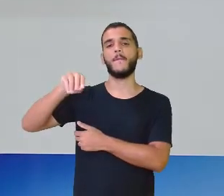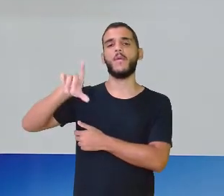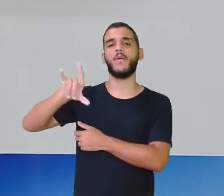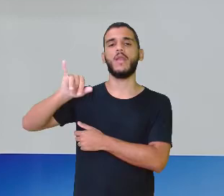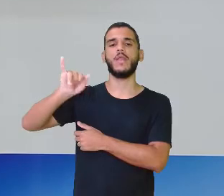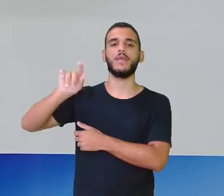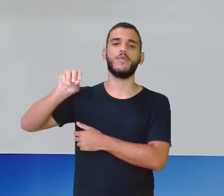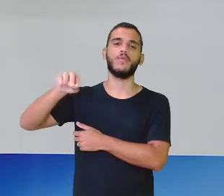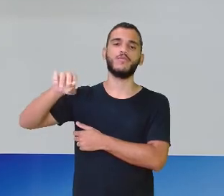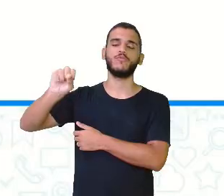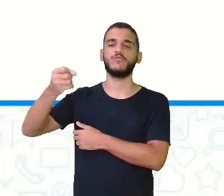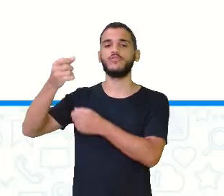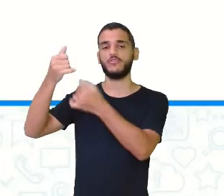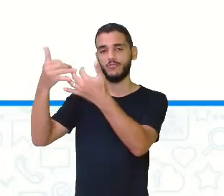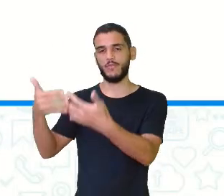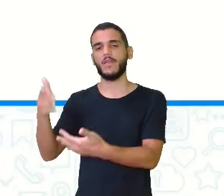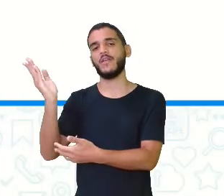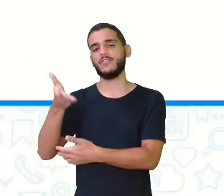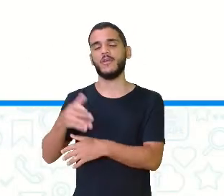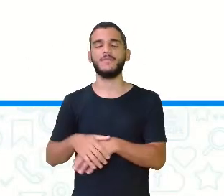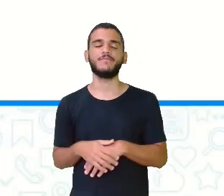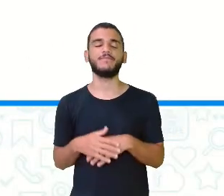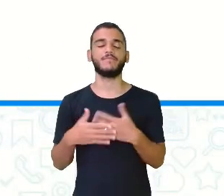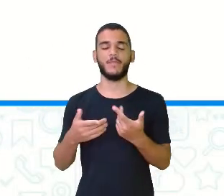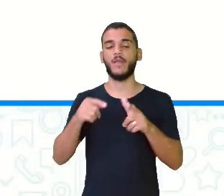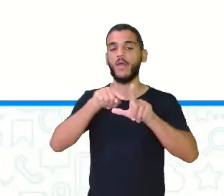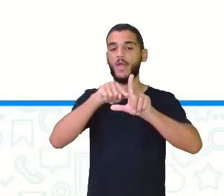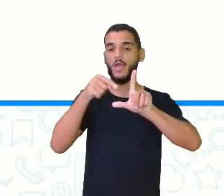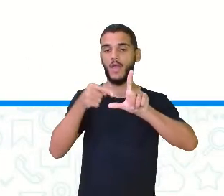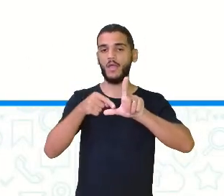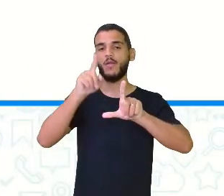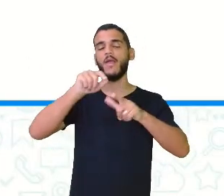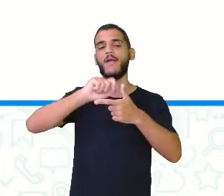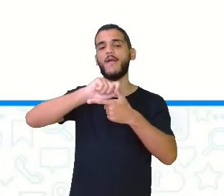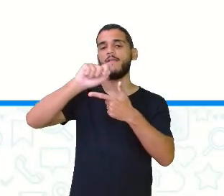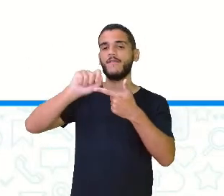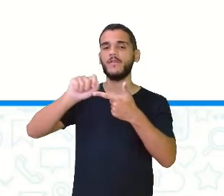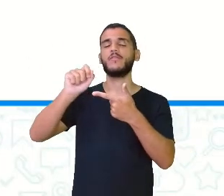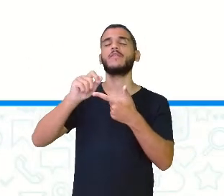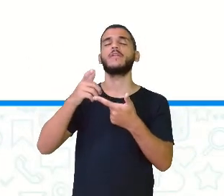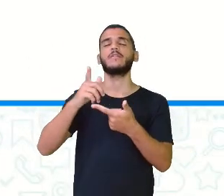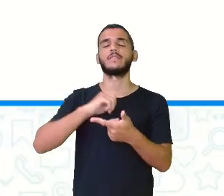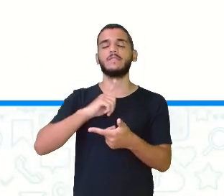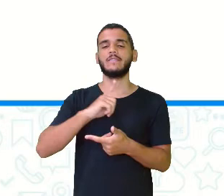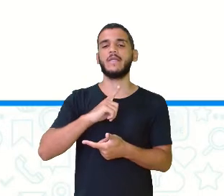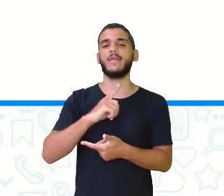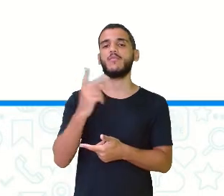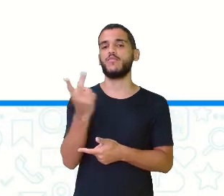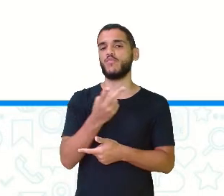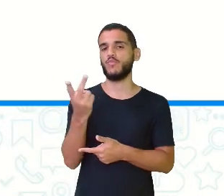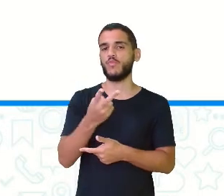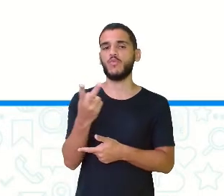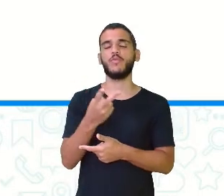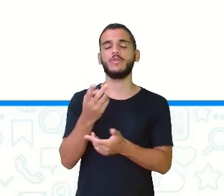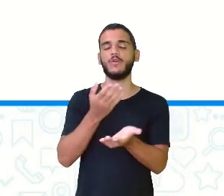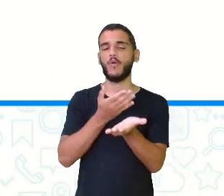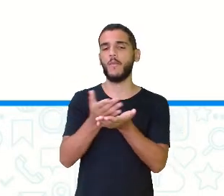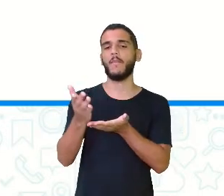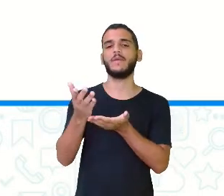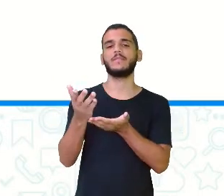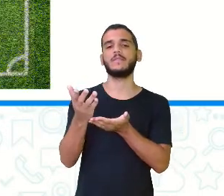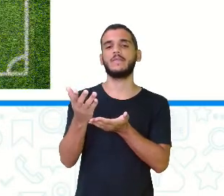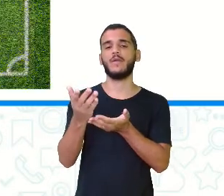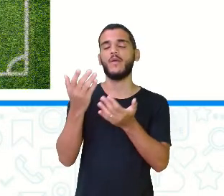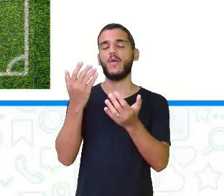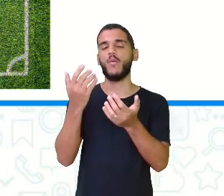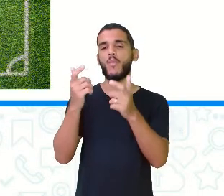vértice. Ângulo, figura geométrica formada por duas semi-retas de mesma origem. Elas partem do